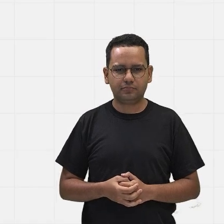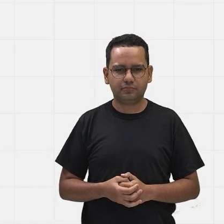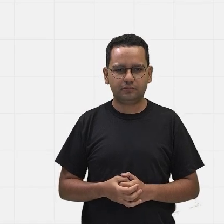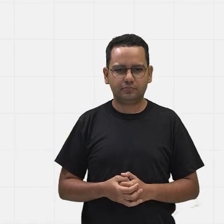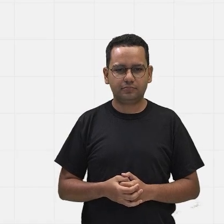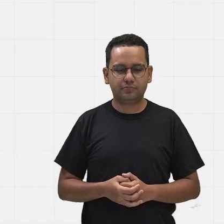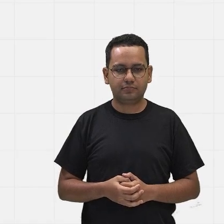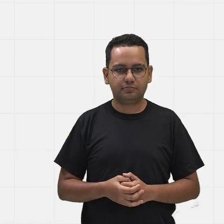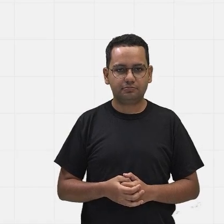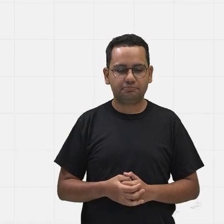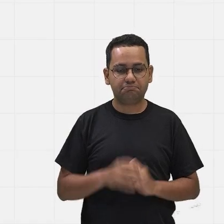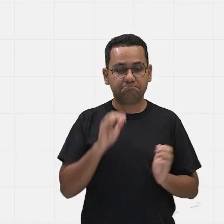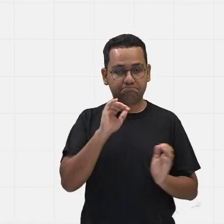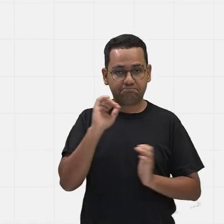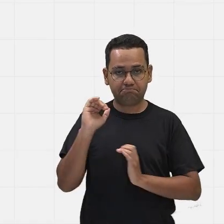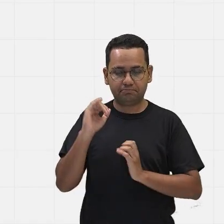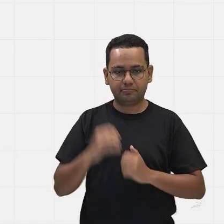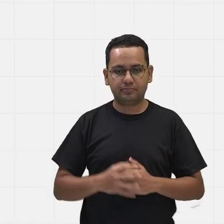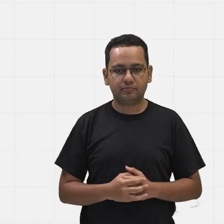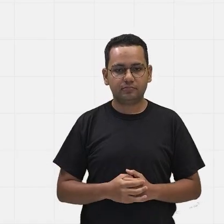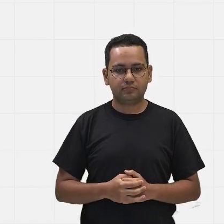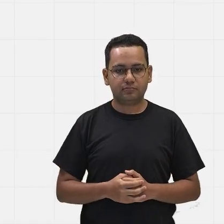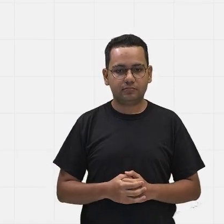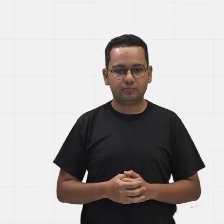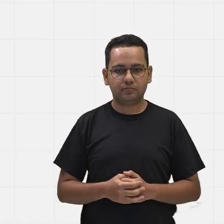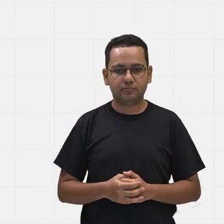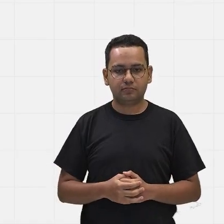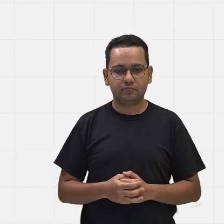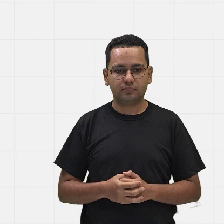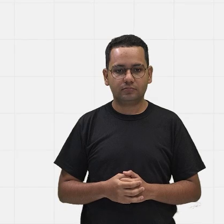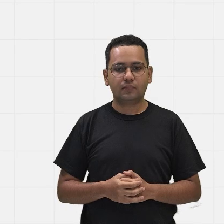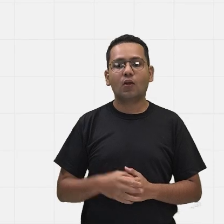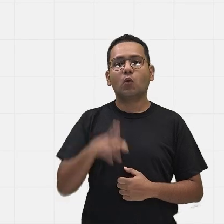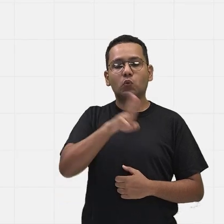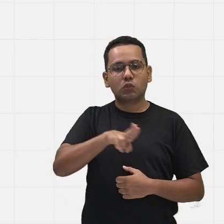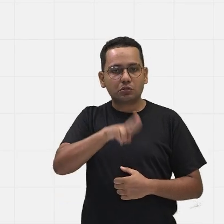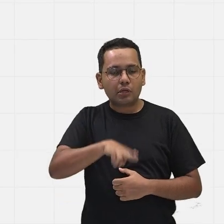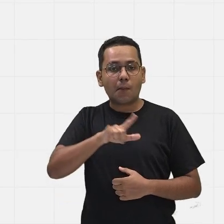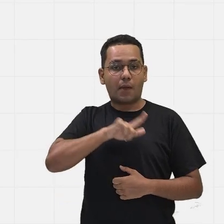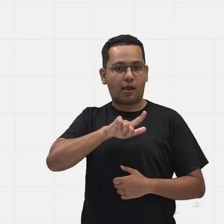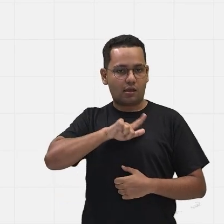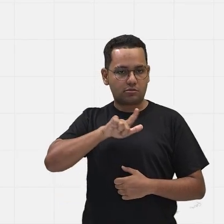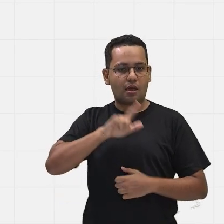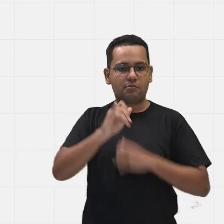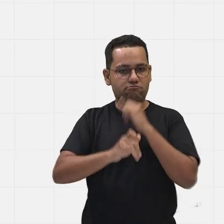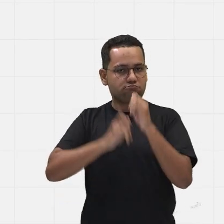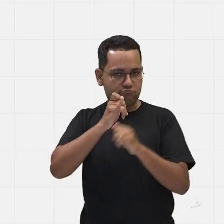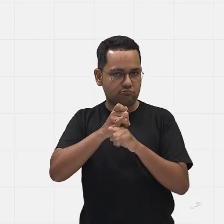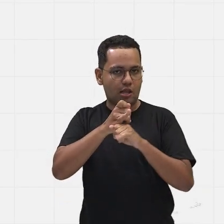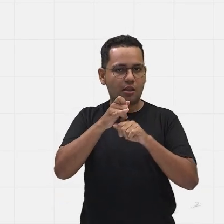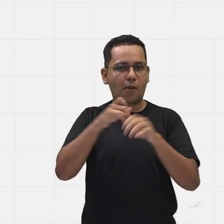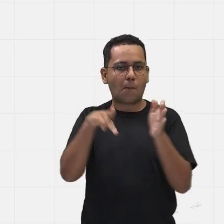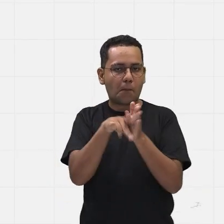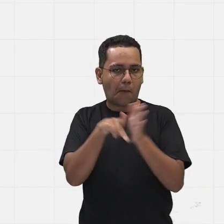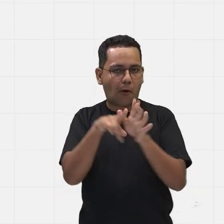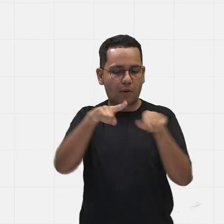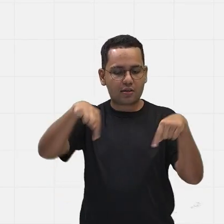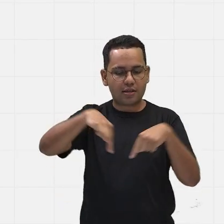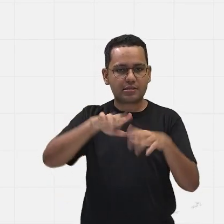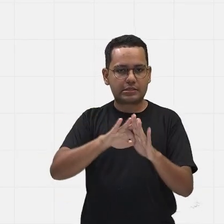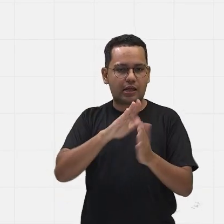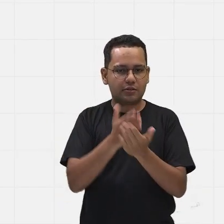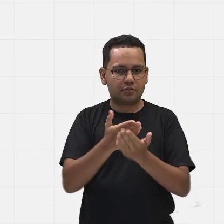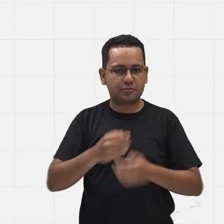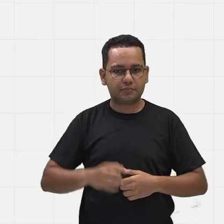Utilizado para interligar o modem às salas de aula. No caso, se na sala de aula existir mais de um